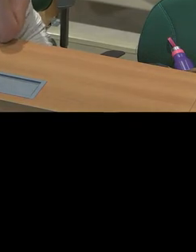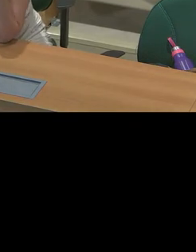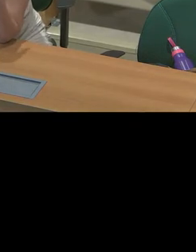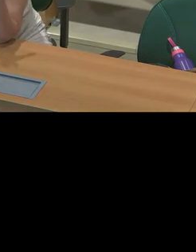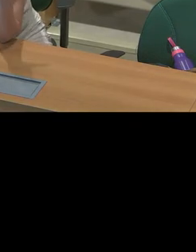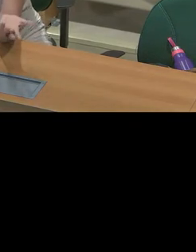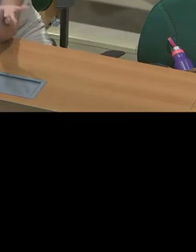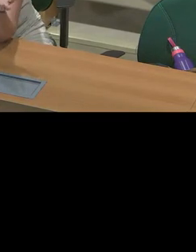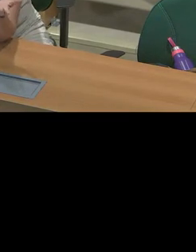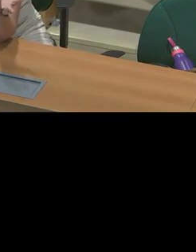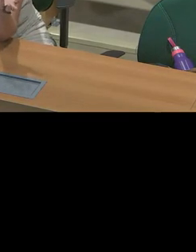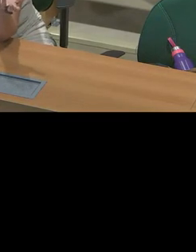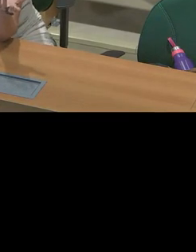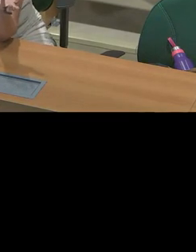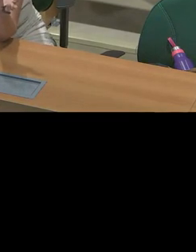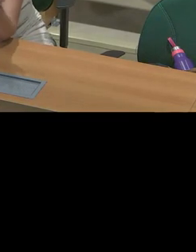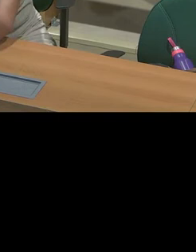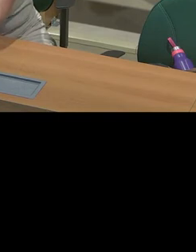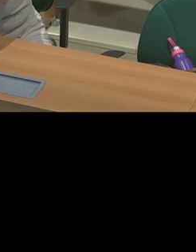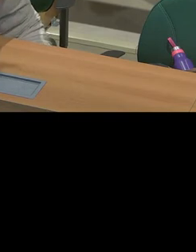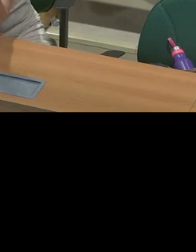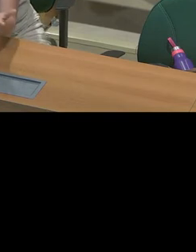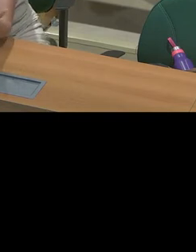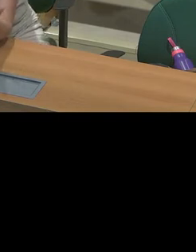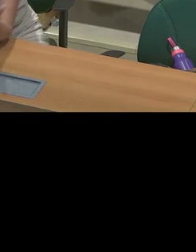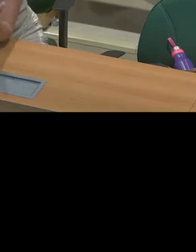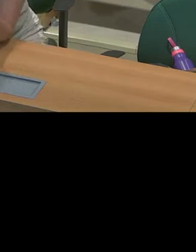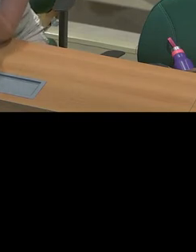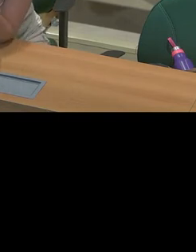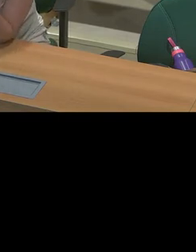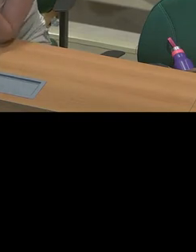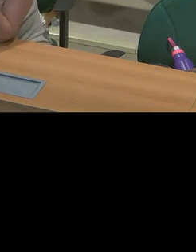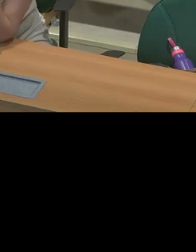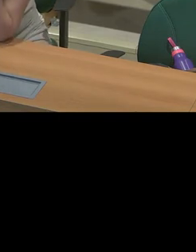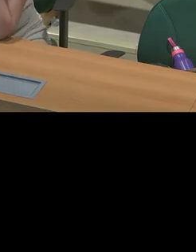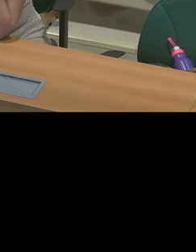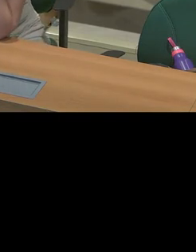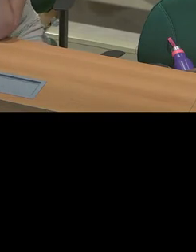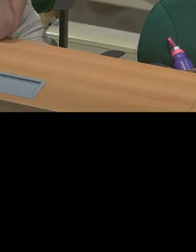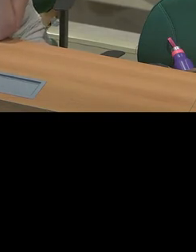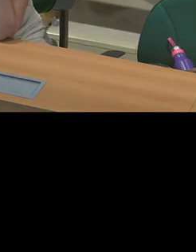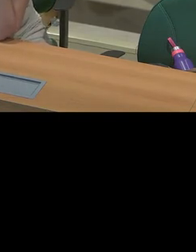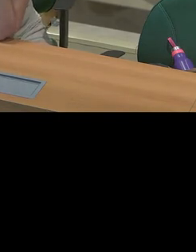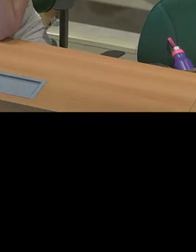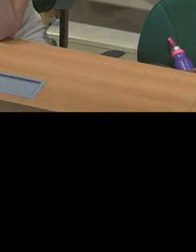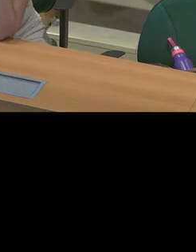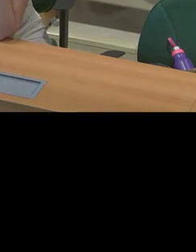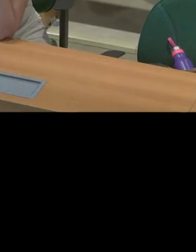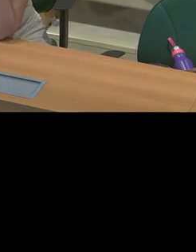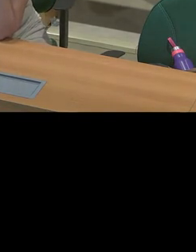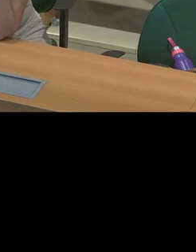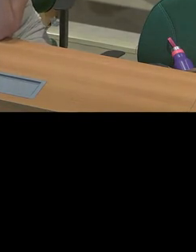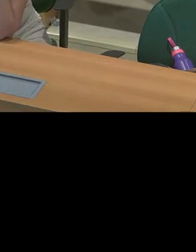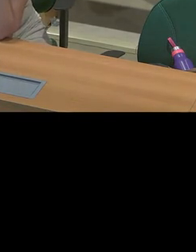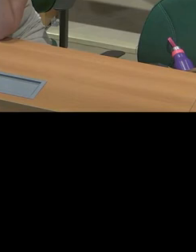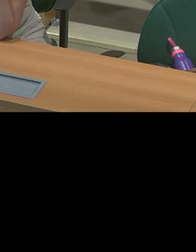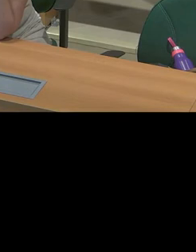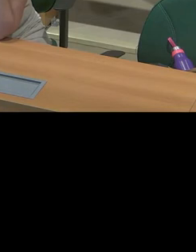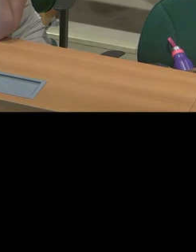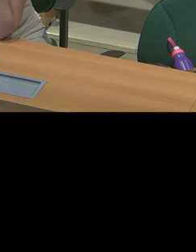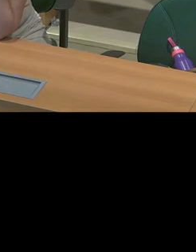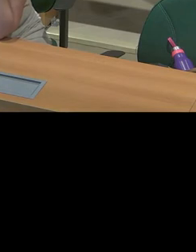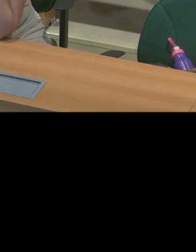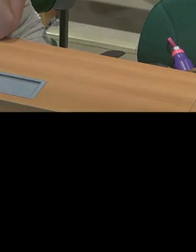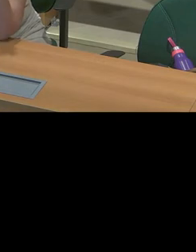sequer não conhecia o Bandeira de Melo, nem sabia quem era, né? Porque, de certo modo, assim, não estava mais recém-chegada no Rio,